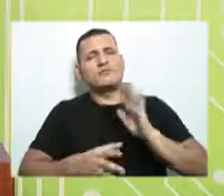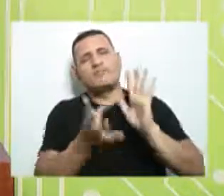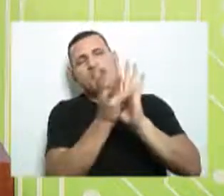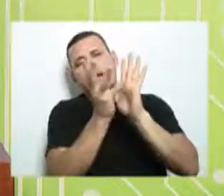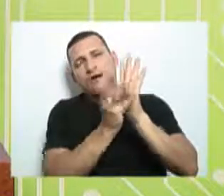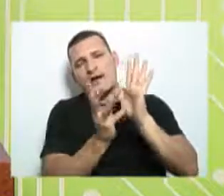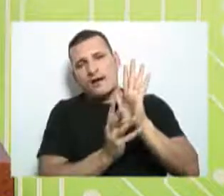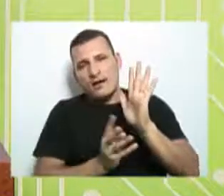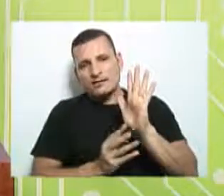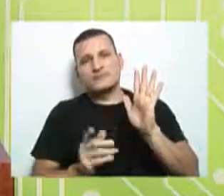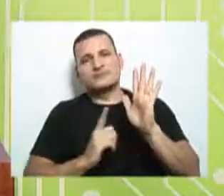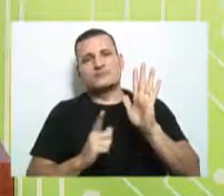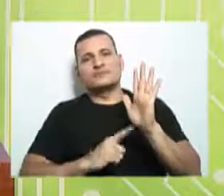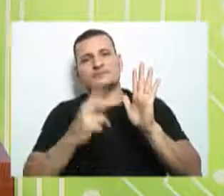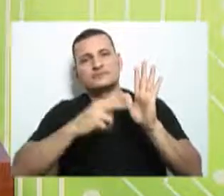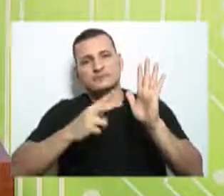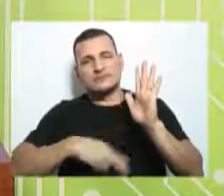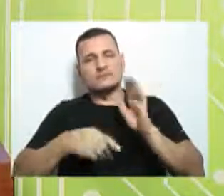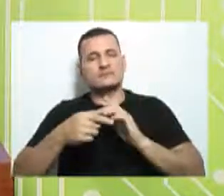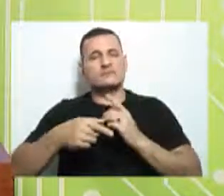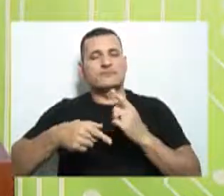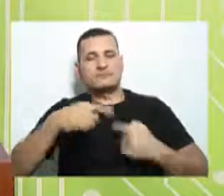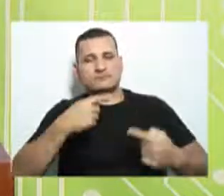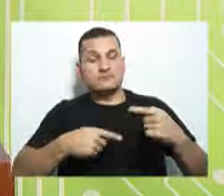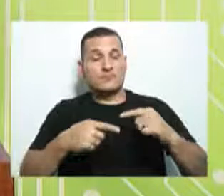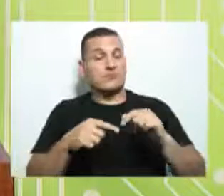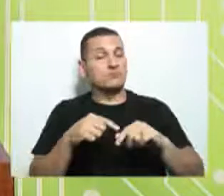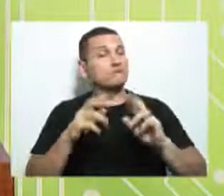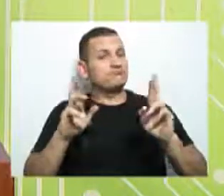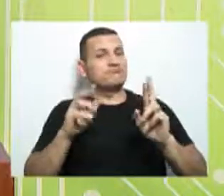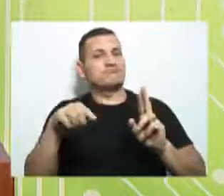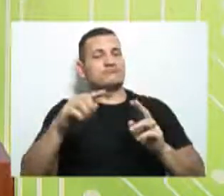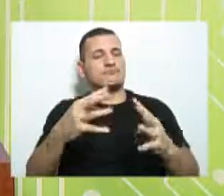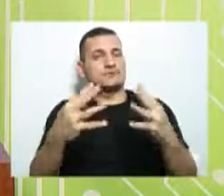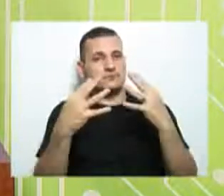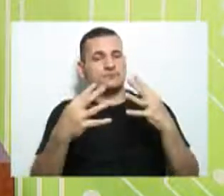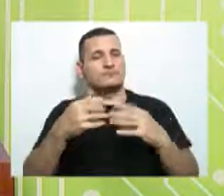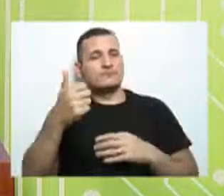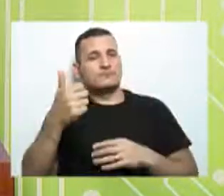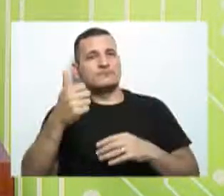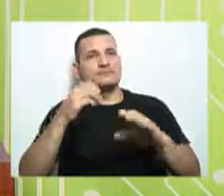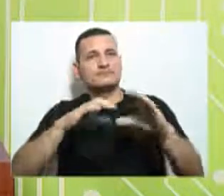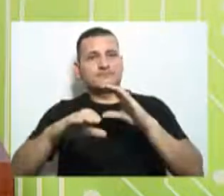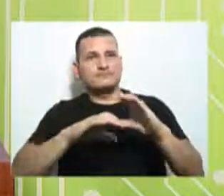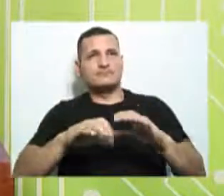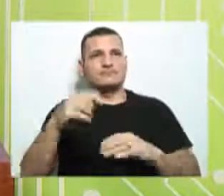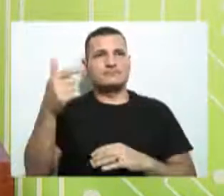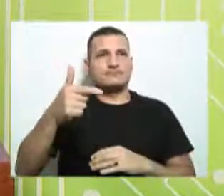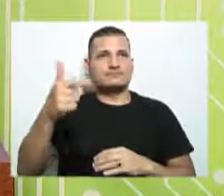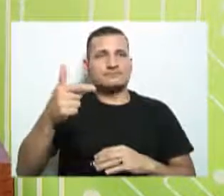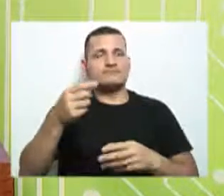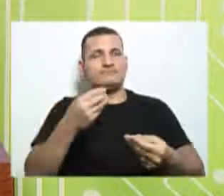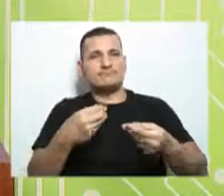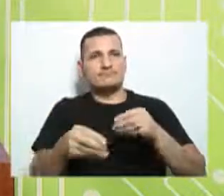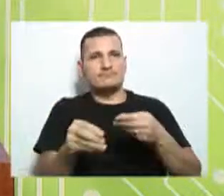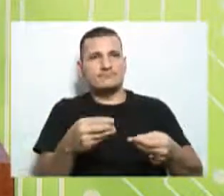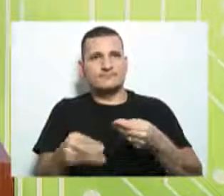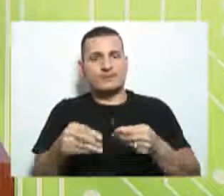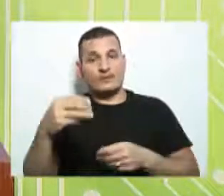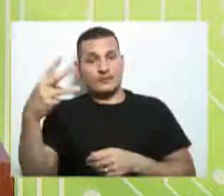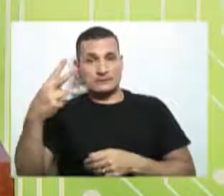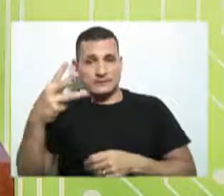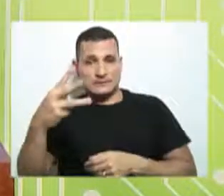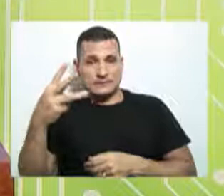para ler e discutir aqui. Eu espero que você tenha muita atenção. Primeira foi comunicação. Segunda, flexibilidade.